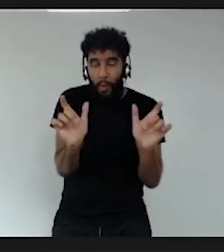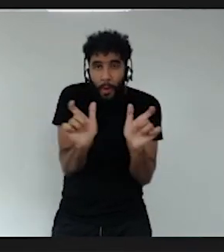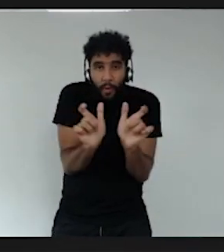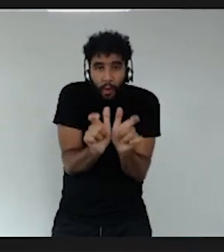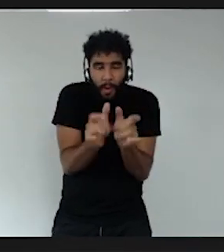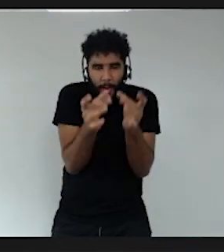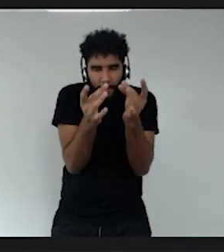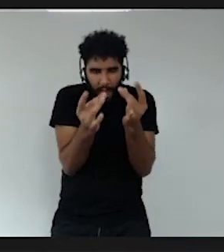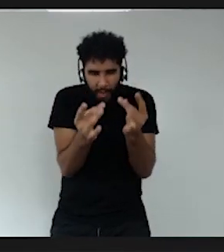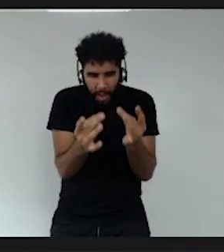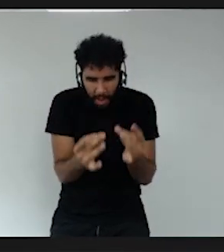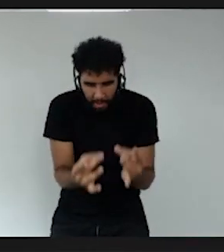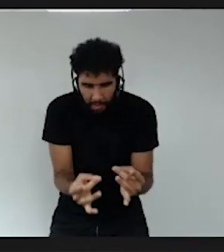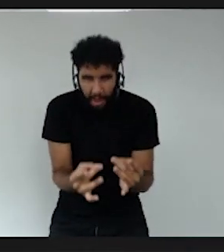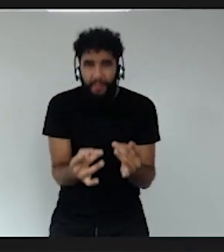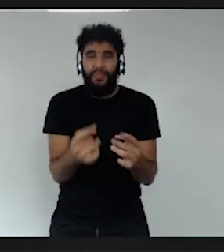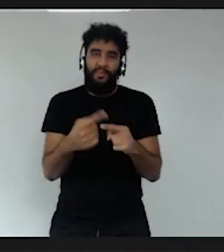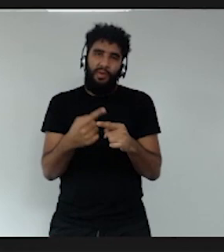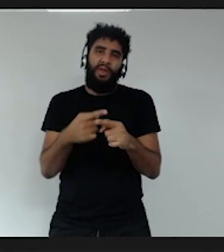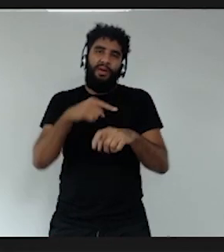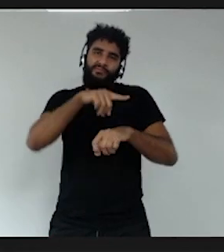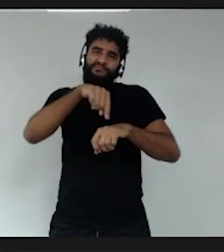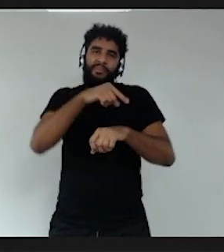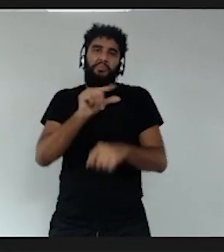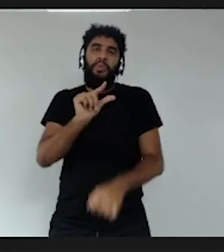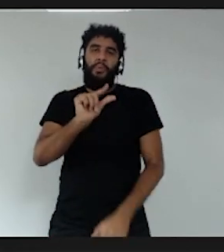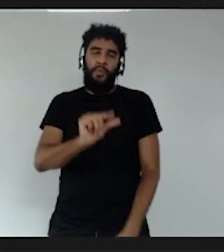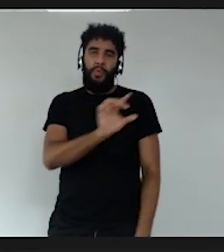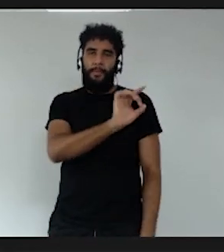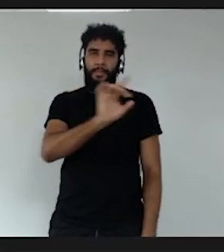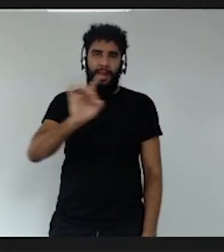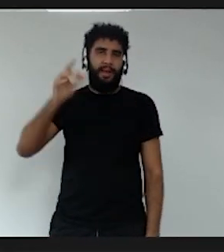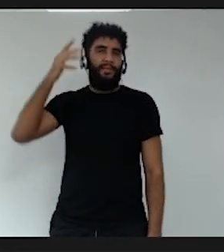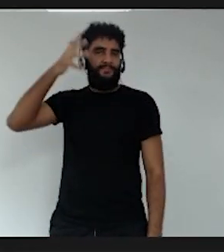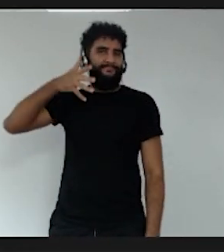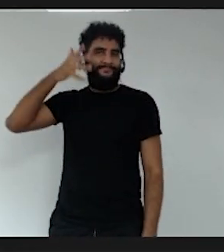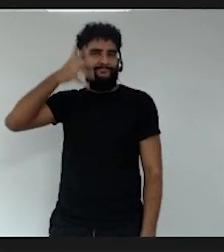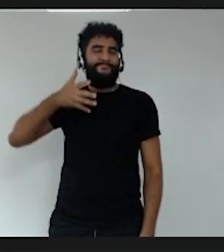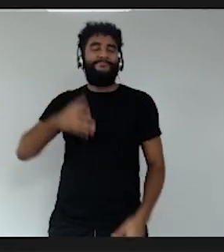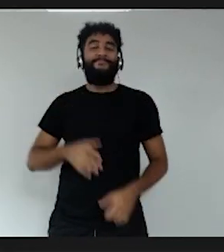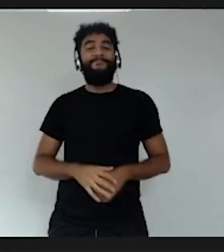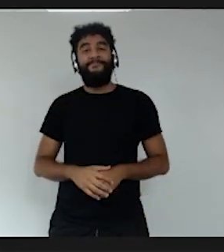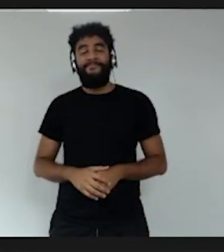adequar realmente ao tempo disponível para cada palestrante.